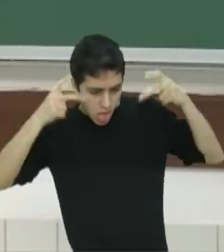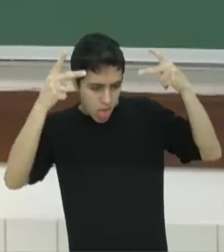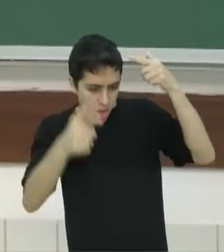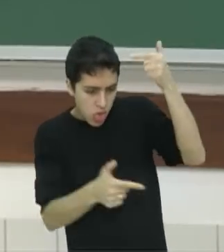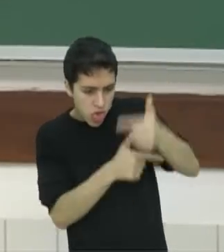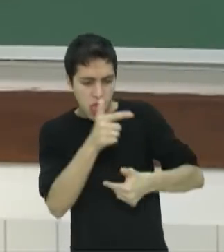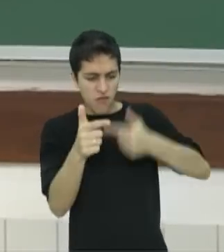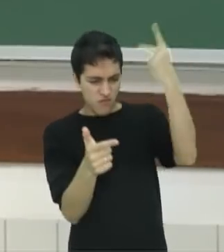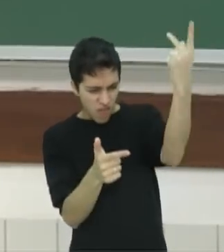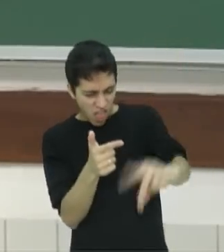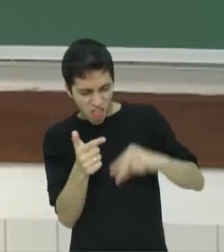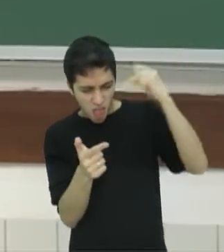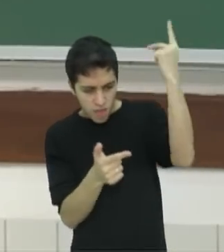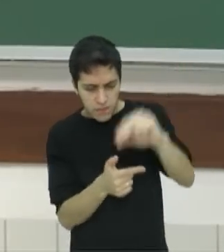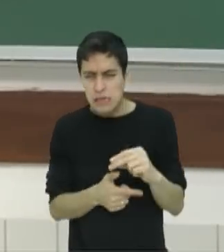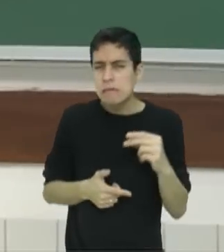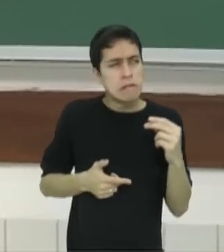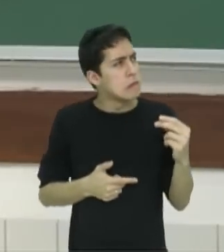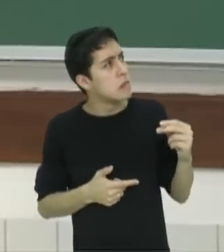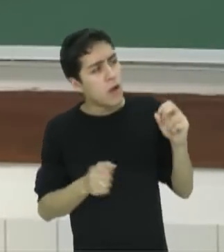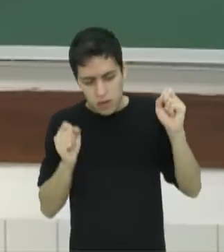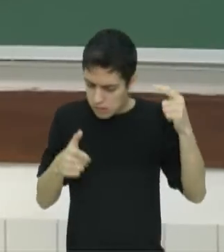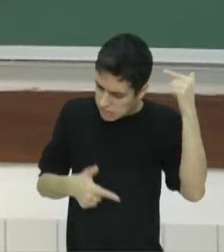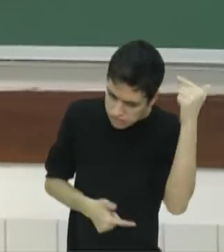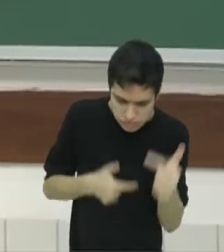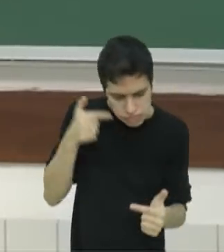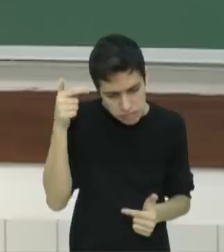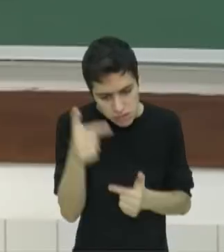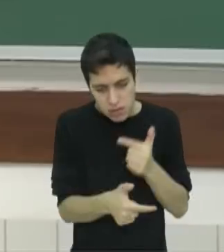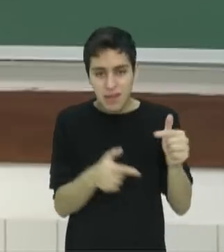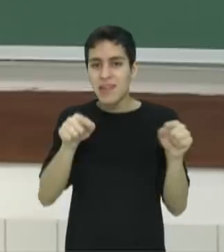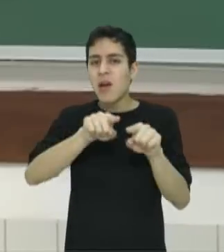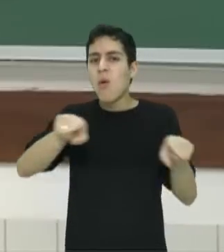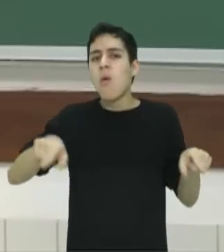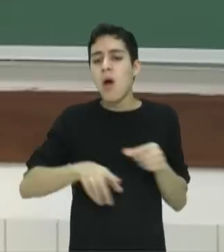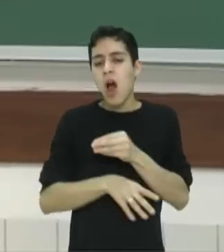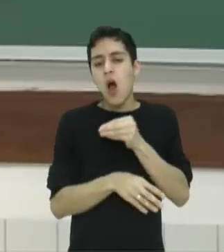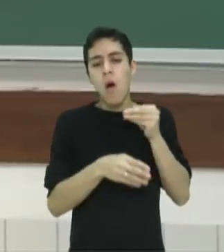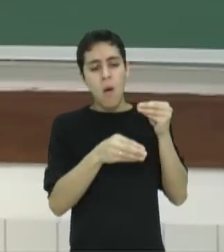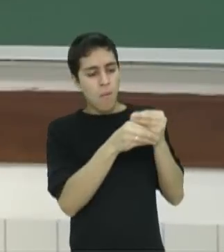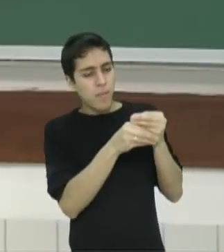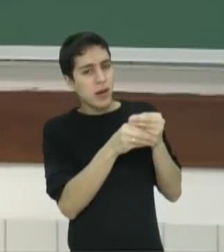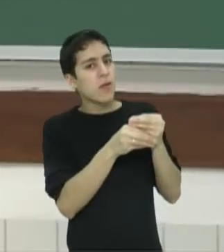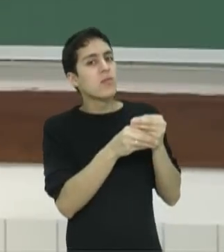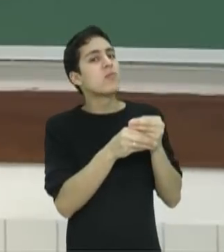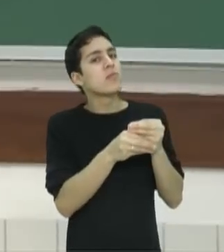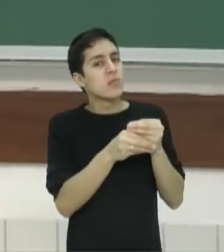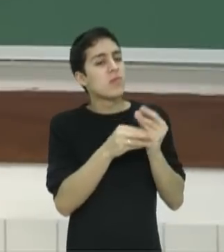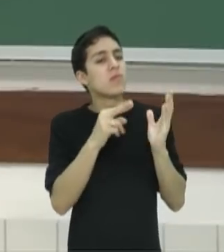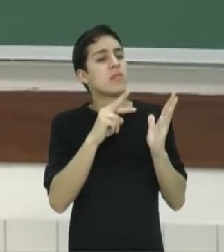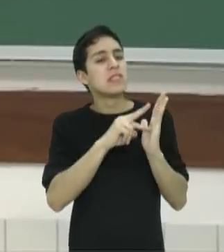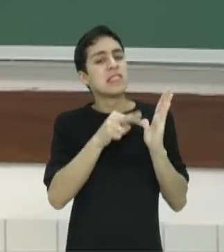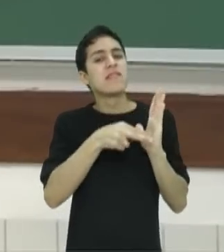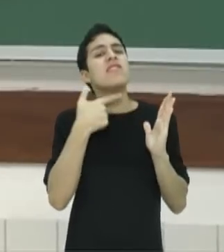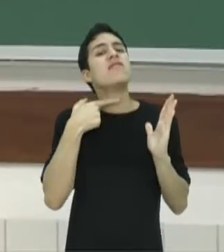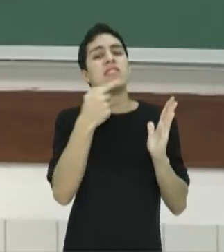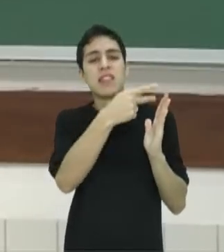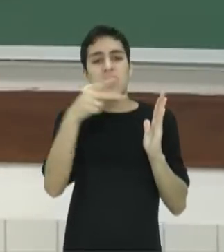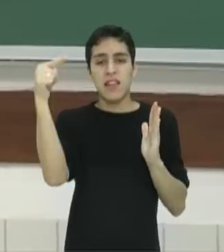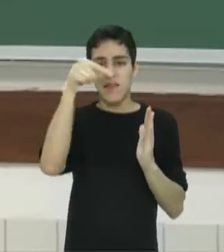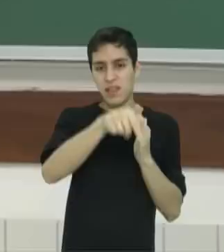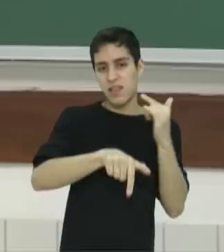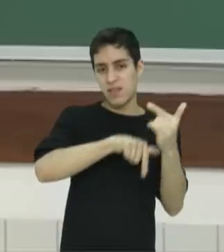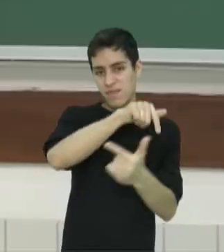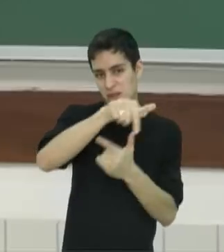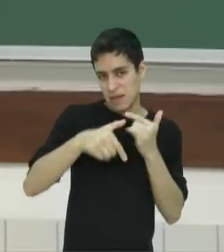seja, vários motivos complementam a necessidade do imigrante aqui, não apenas um.